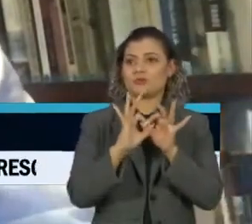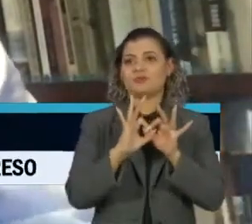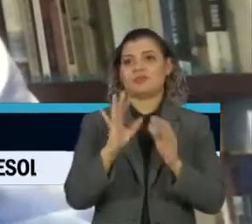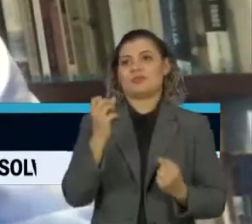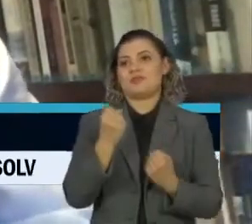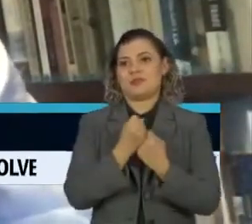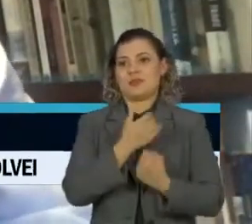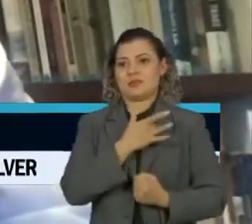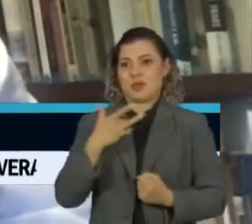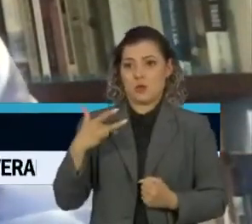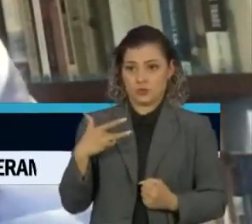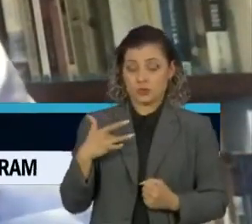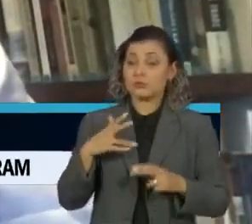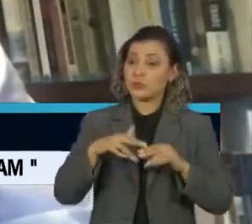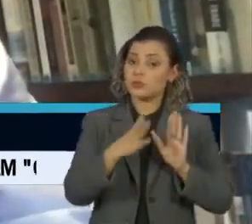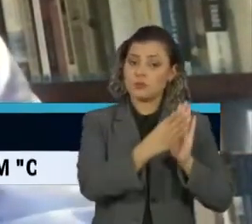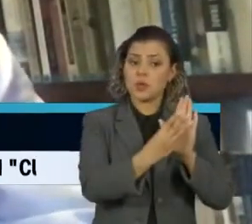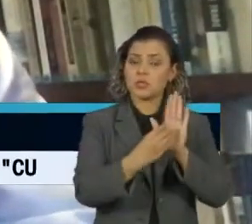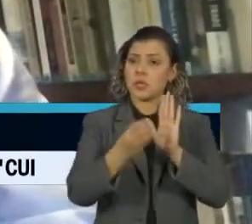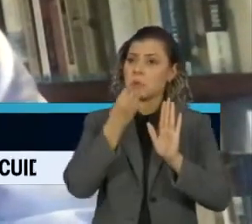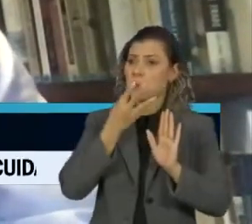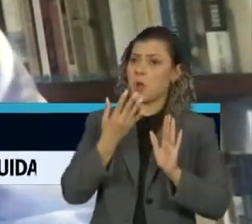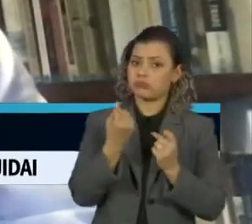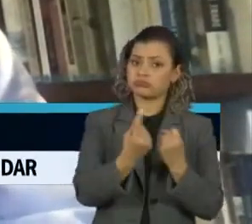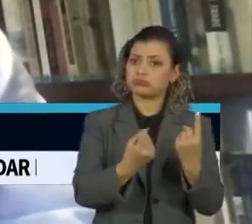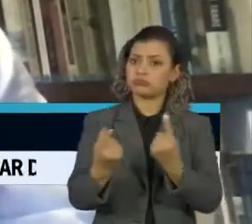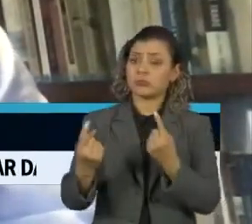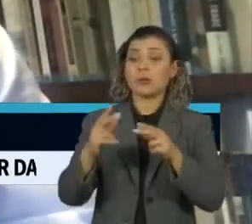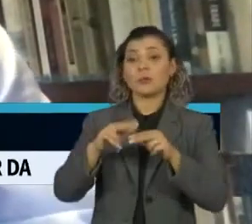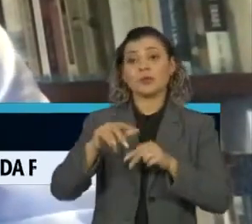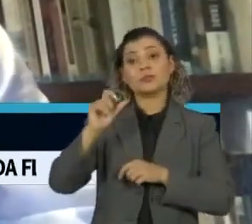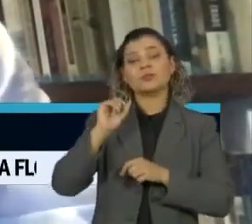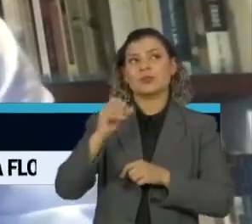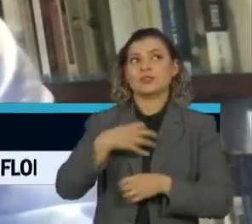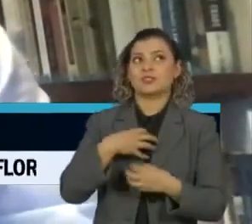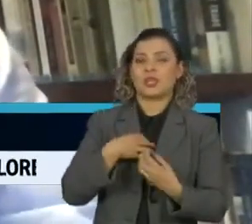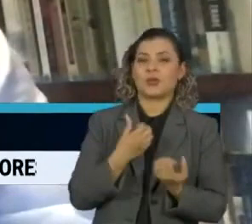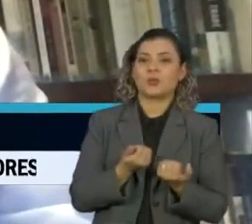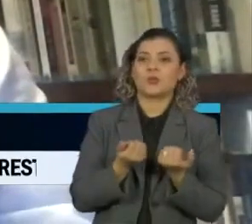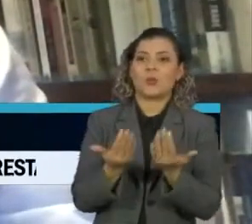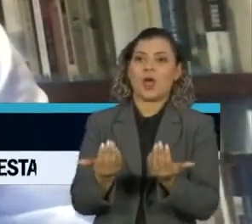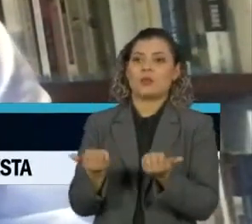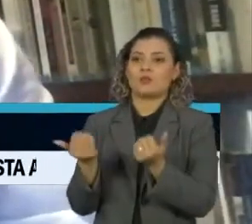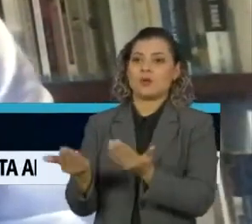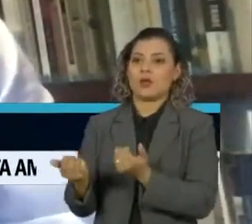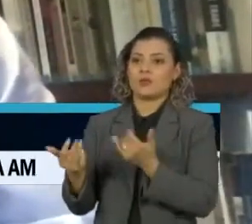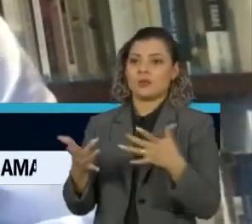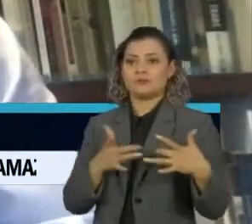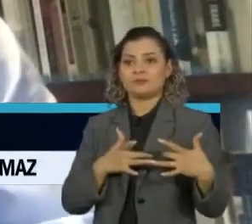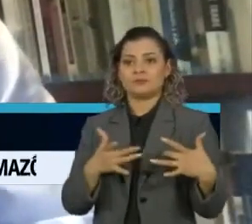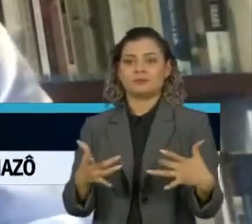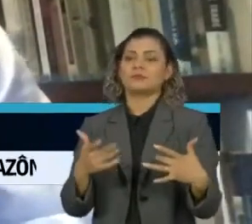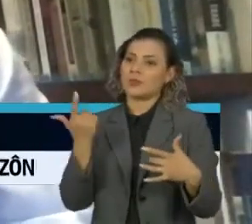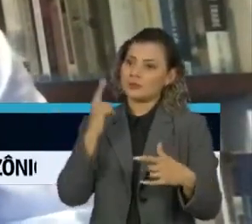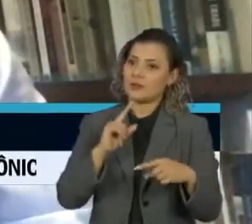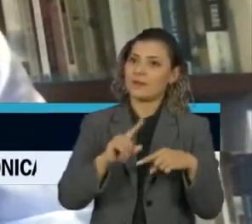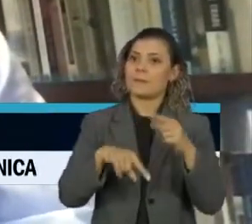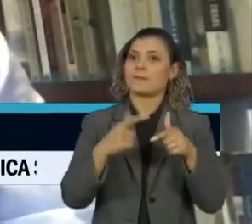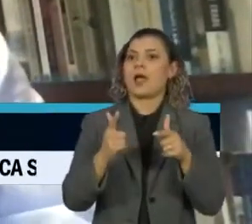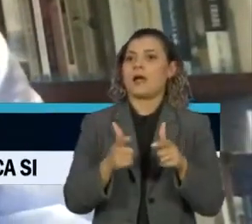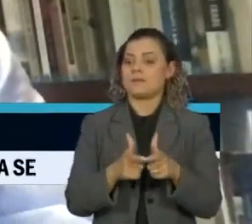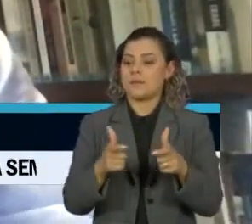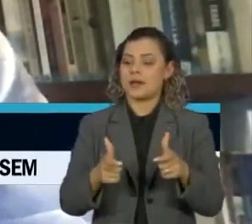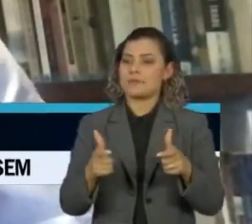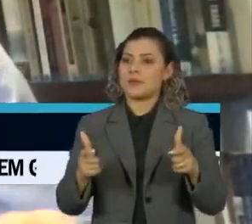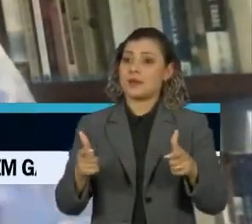inúmeros exemplos muito bons. Tenho a impressão que a cultura de doar ganhou impulso durante a